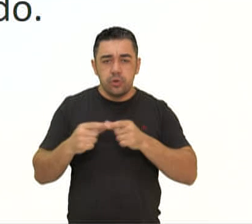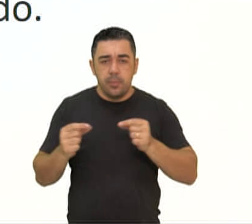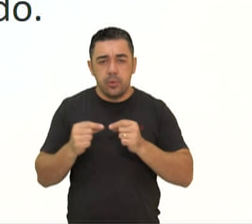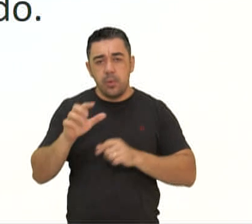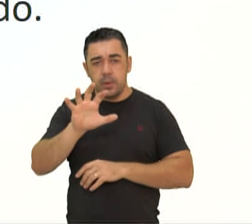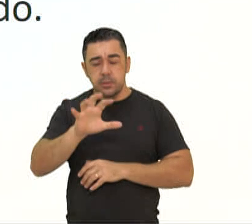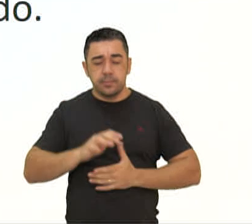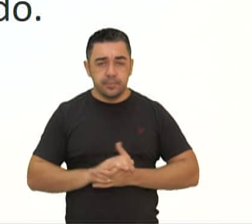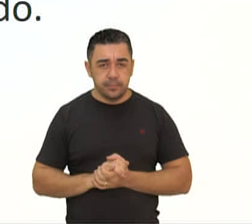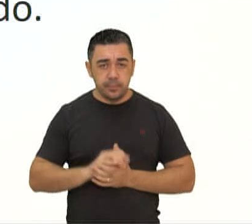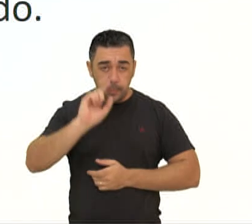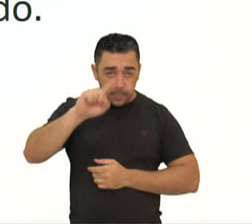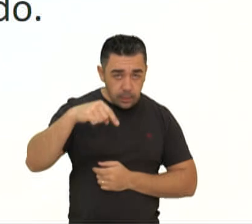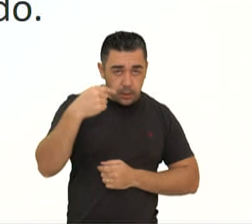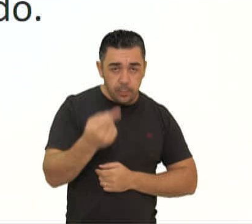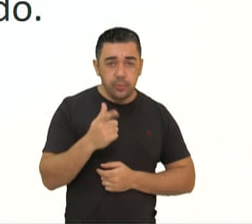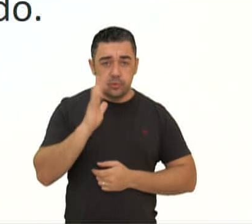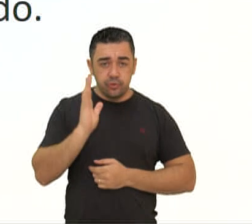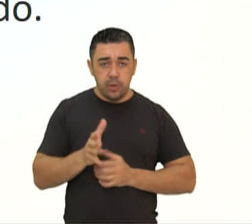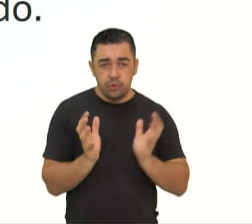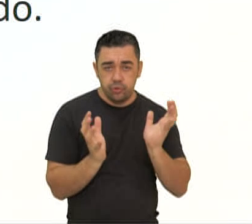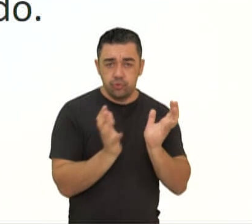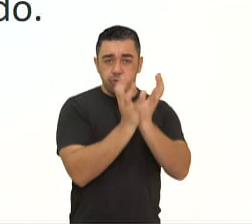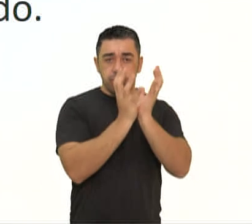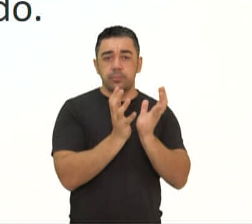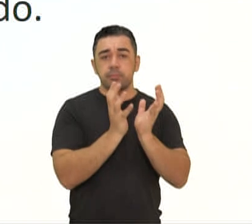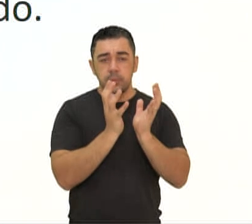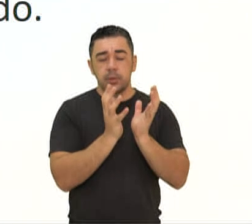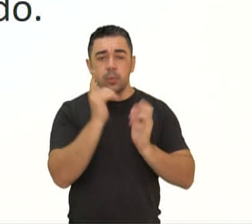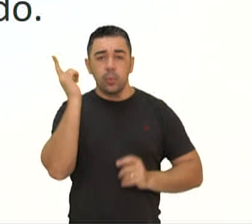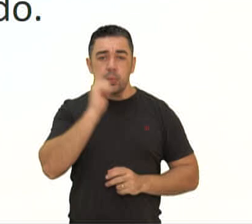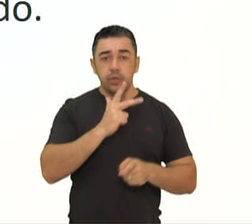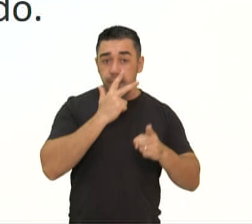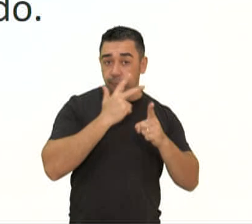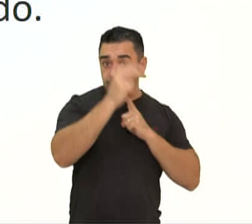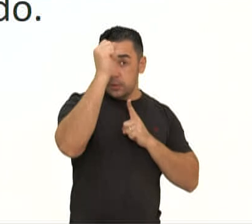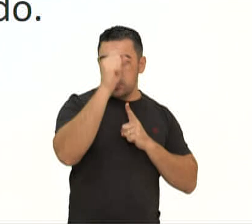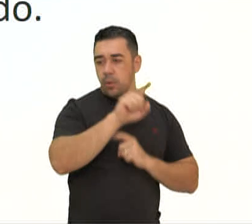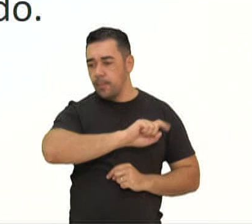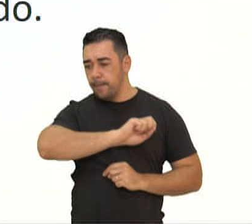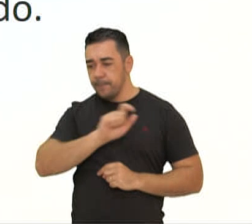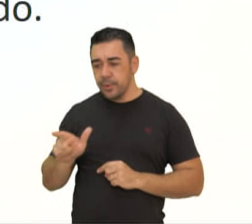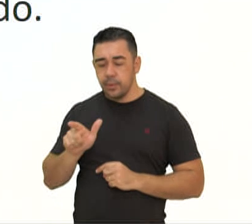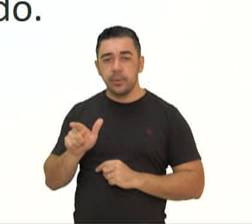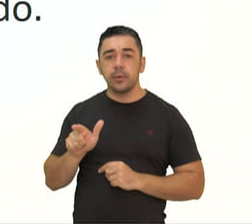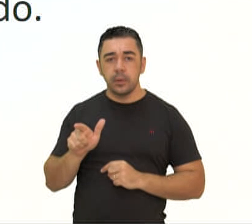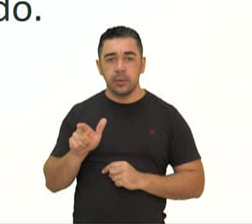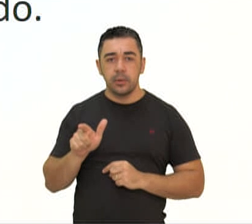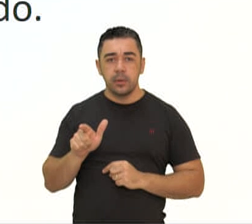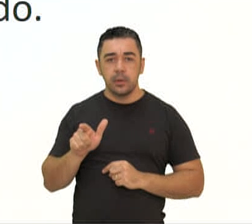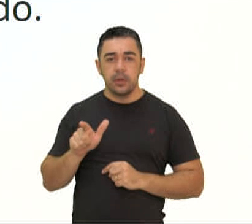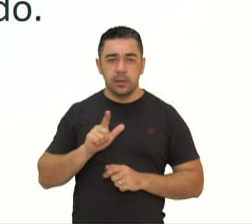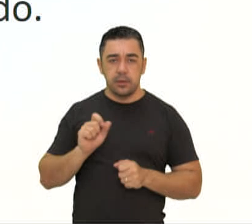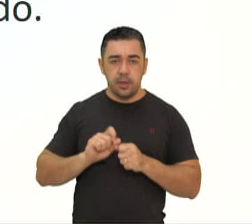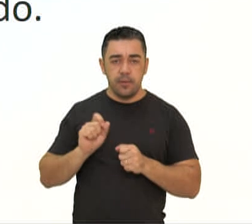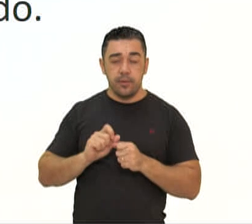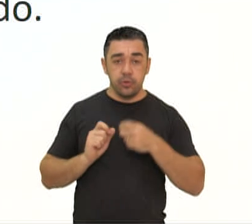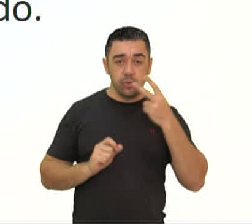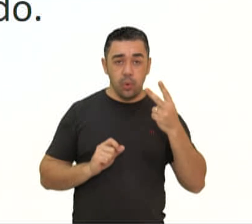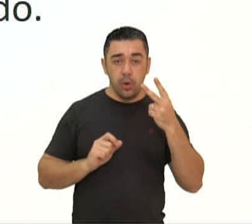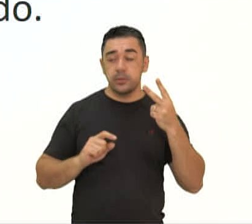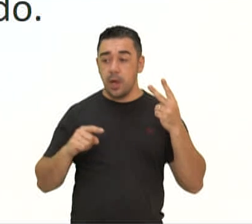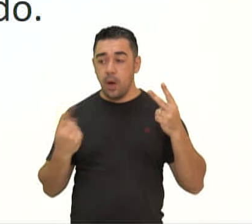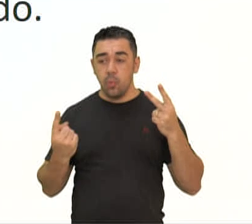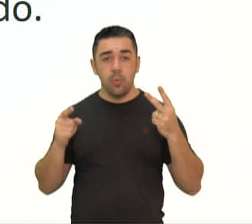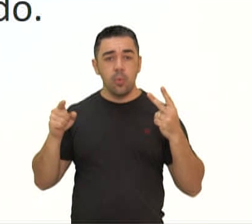Após a seleção japonesa conseguir sua primeira vitória em cima de uma seleção sul-americana, batendo a Colômbia por 2-1,